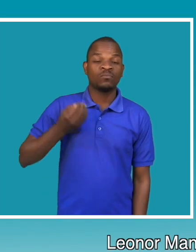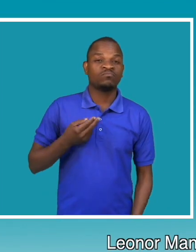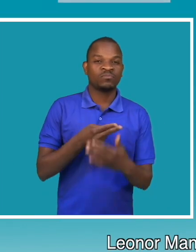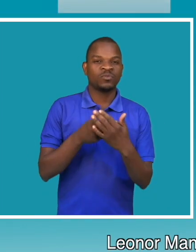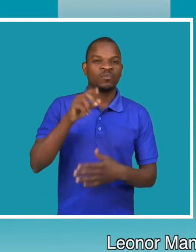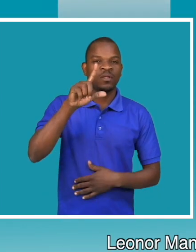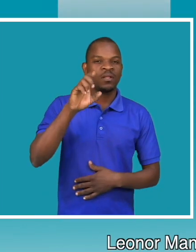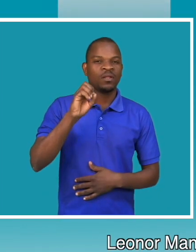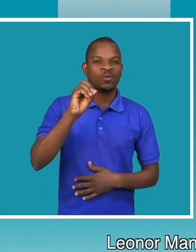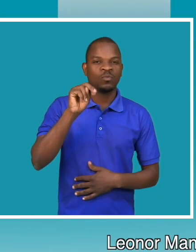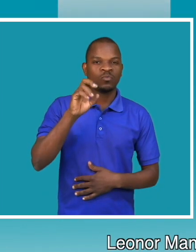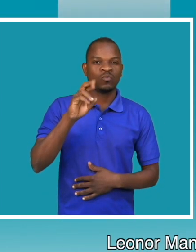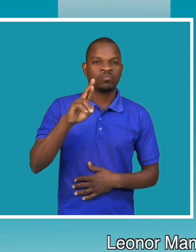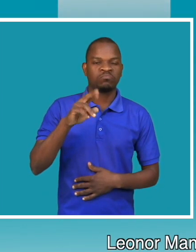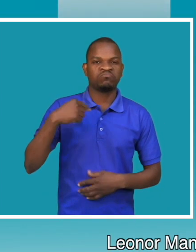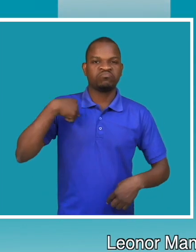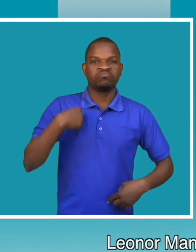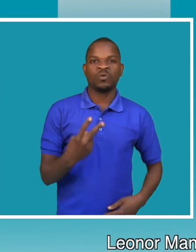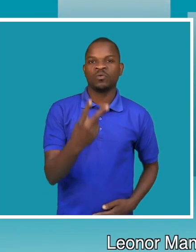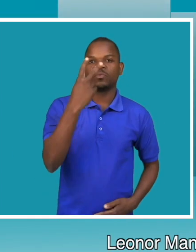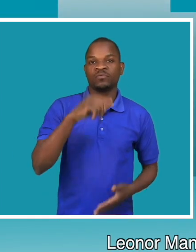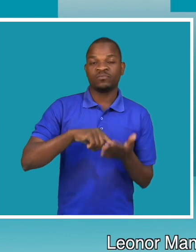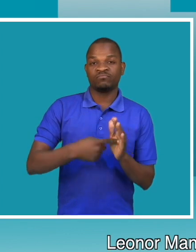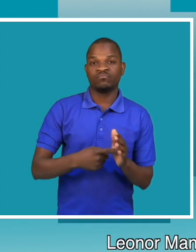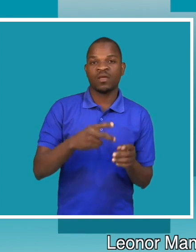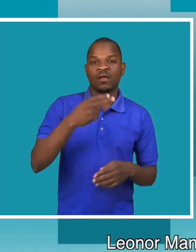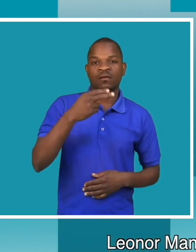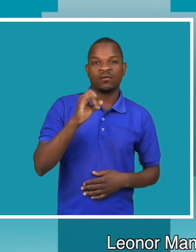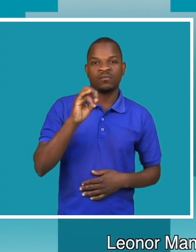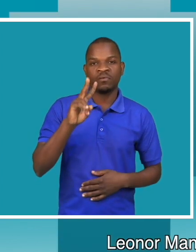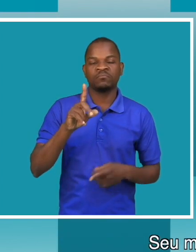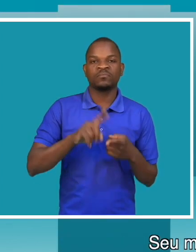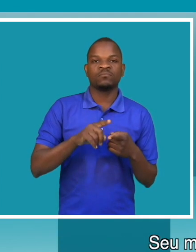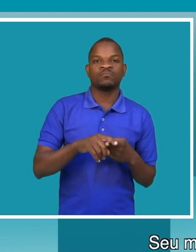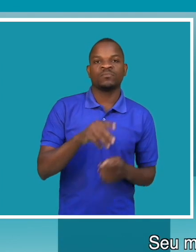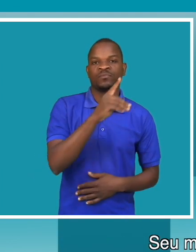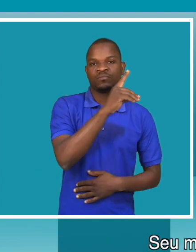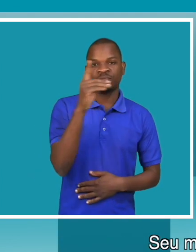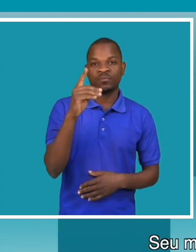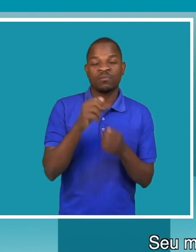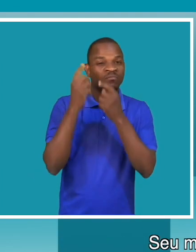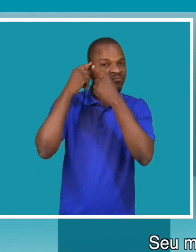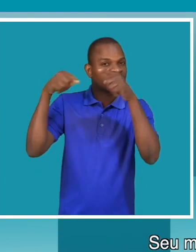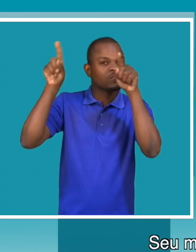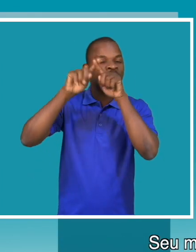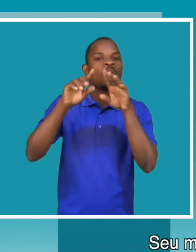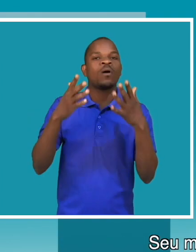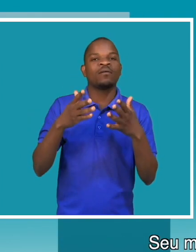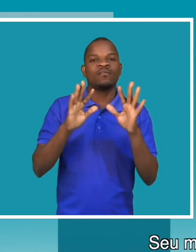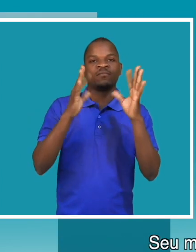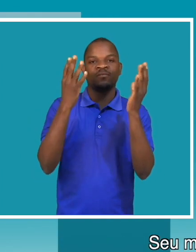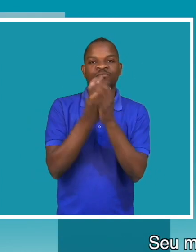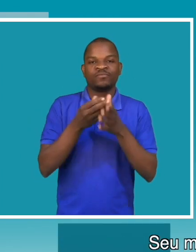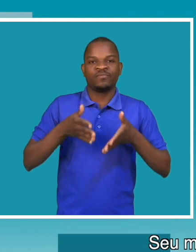Leonor Manuel sofre dupla discriminação do HIV e da dupla deficiência. Seu maior sonho é poder